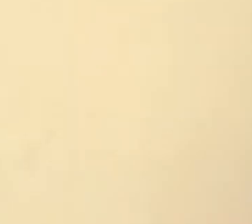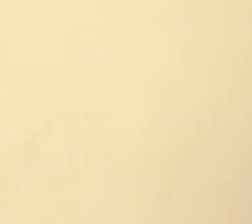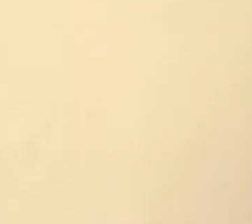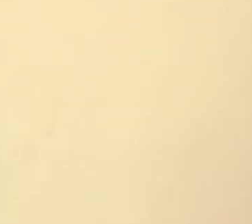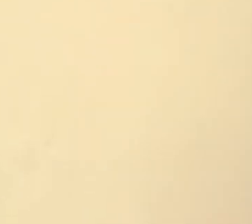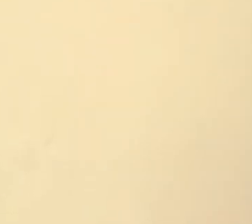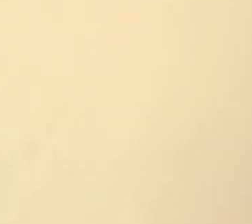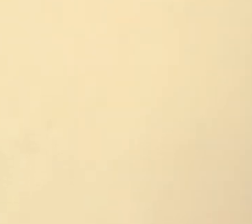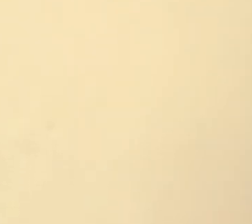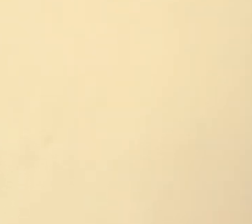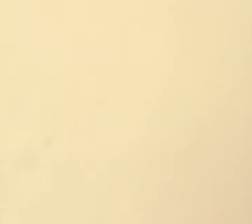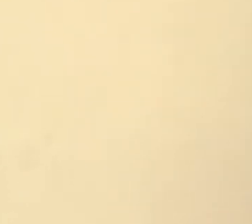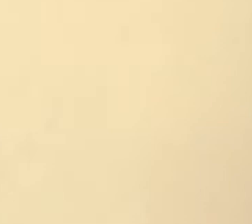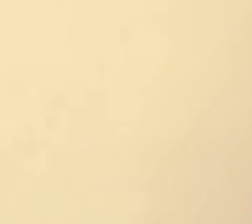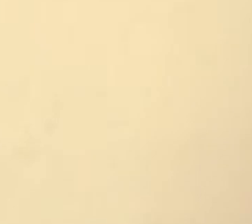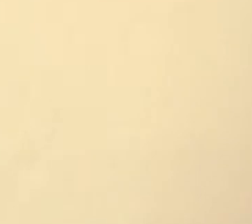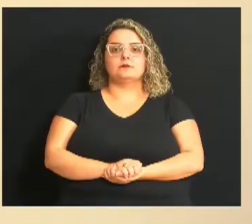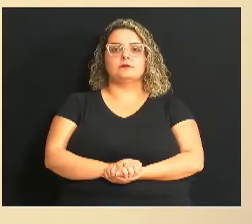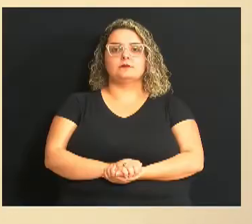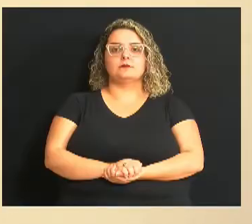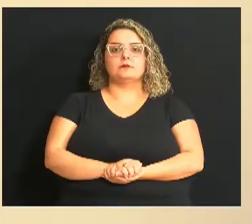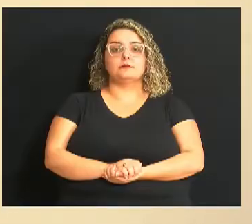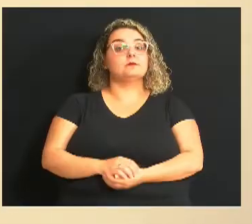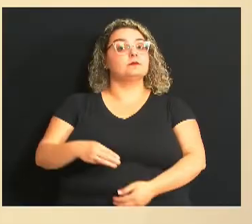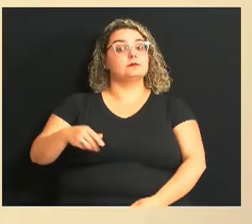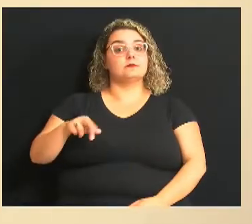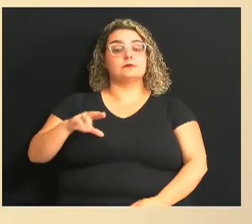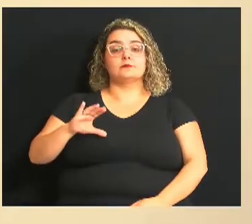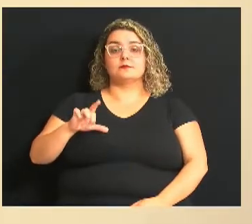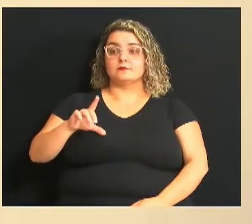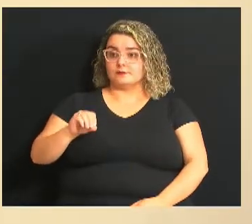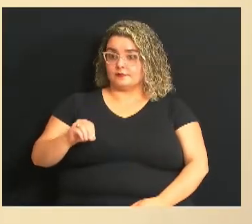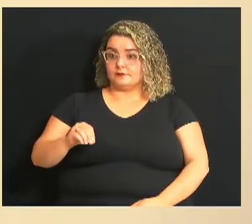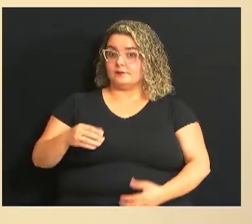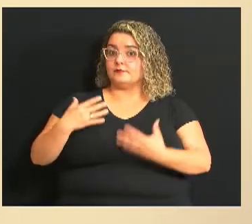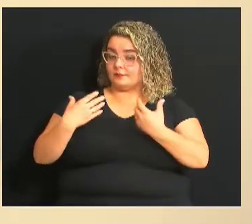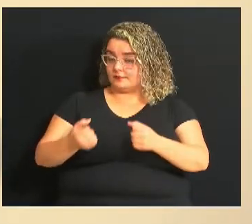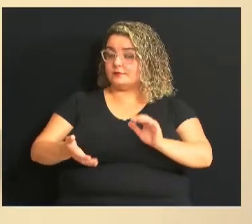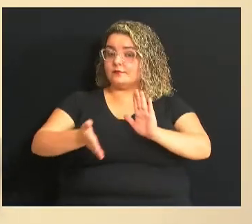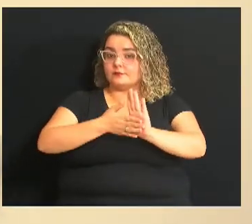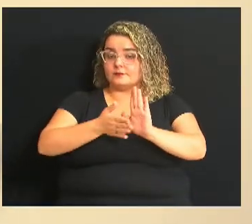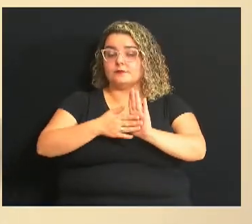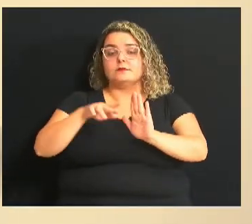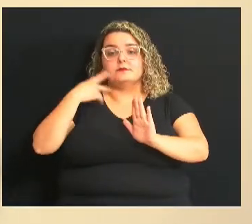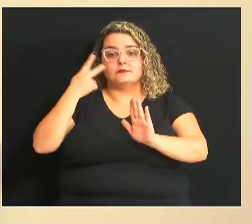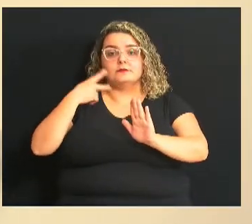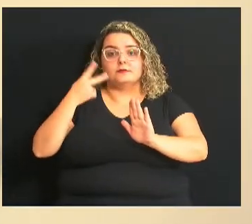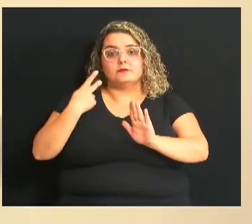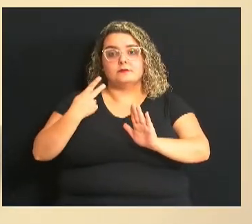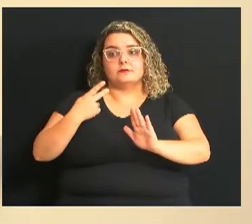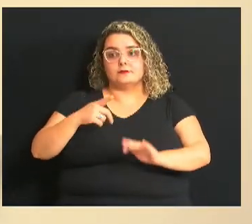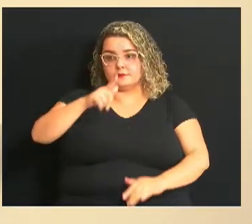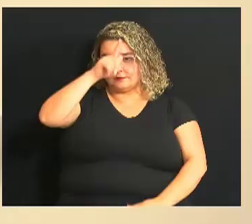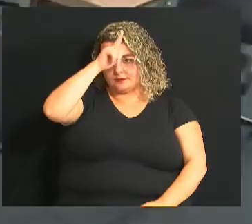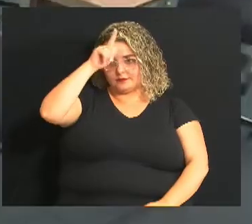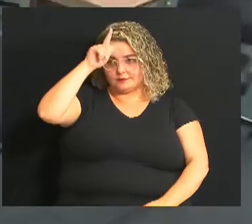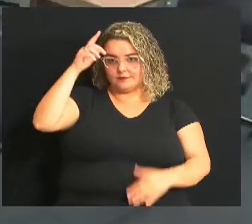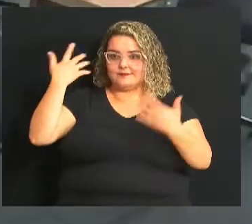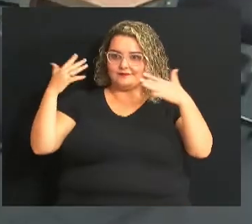Chamamos agora o senhor Marcelo Nobel para receber sua homenagem por proposição do vereador Gustavo